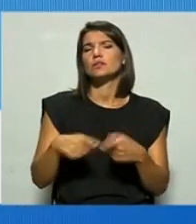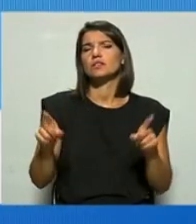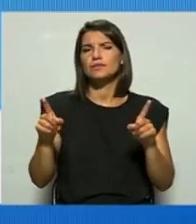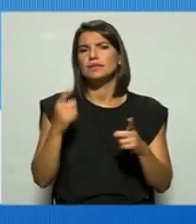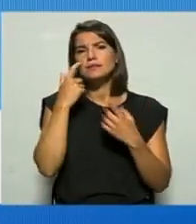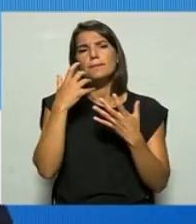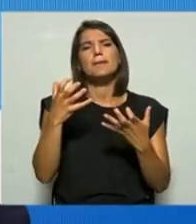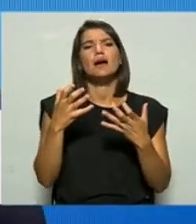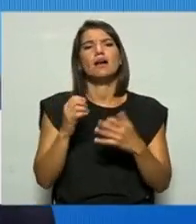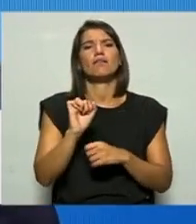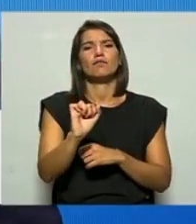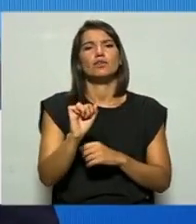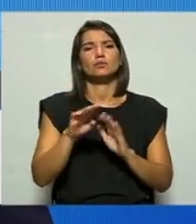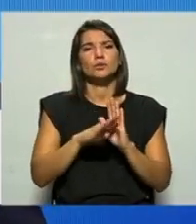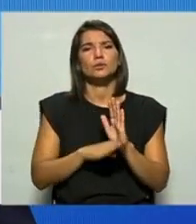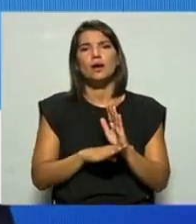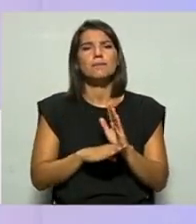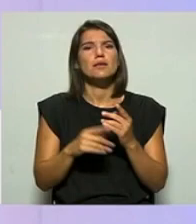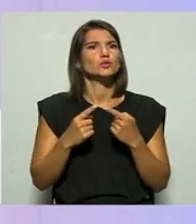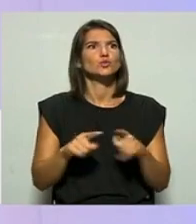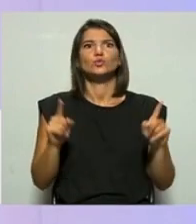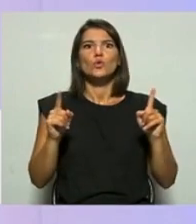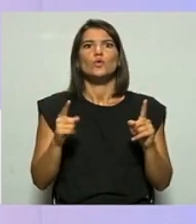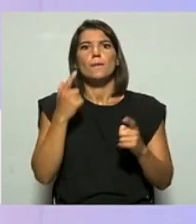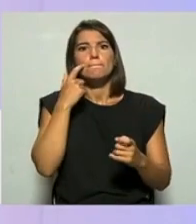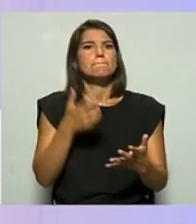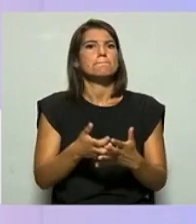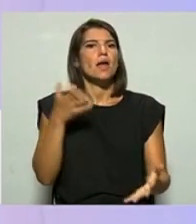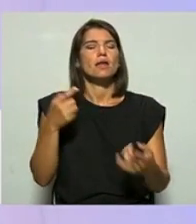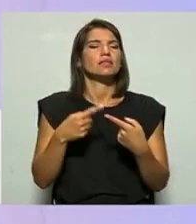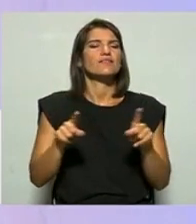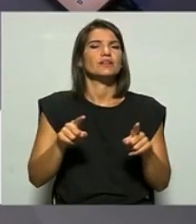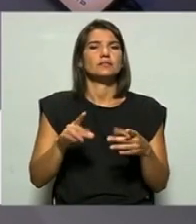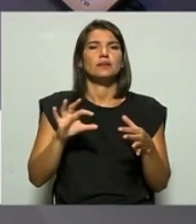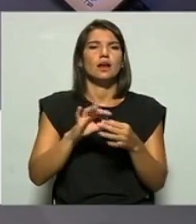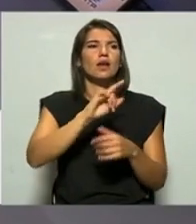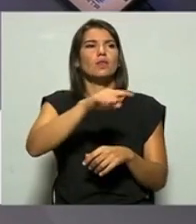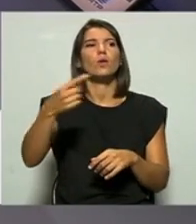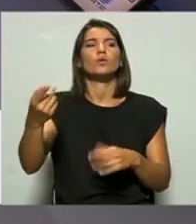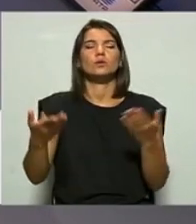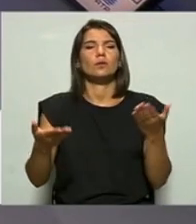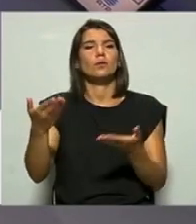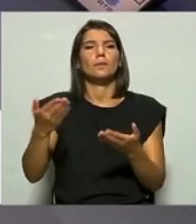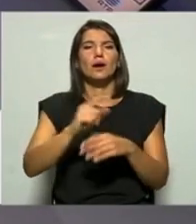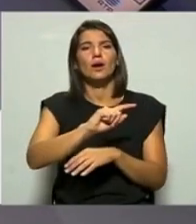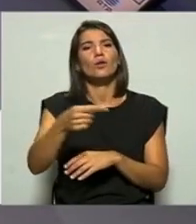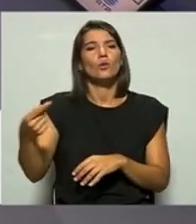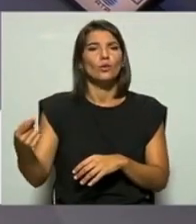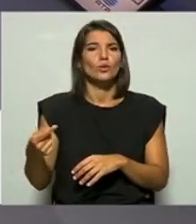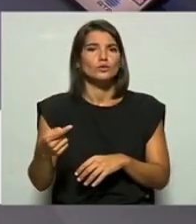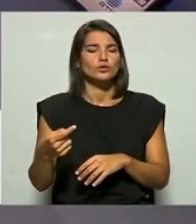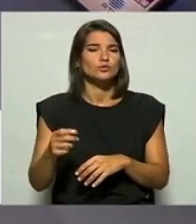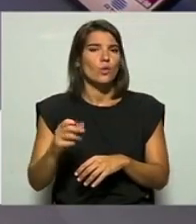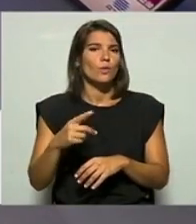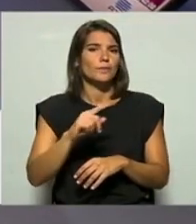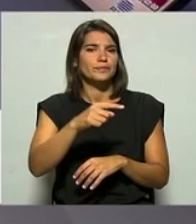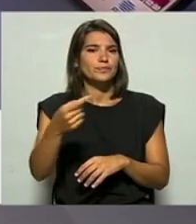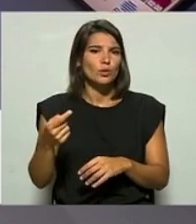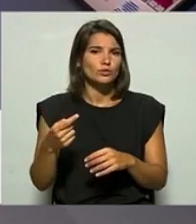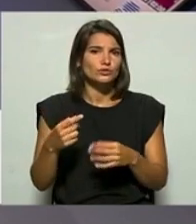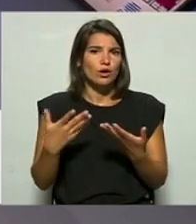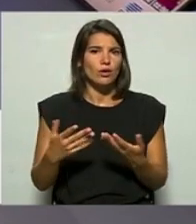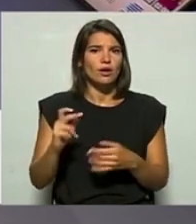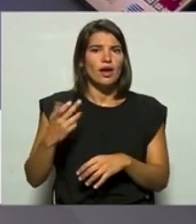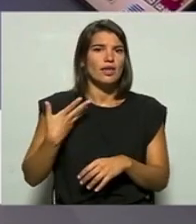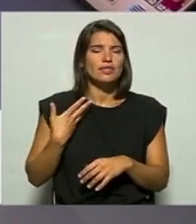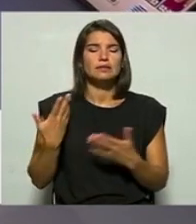mais marcante desse programa relativamente às outras forças concorrentes Ou aquelas que se alinharam nesta